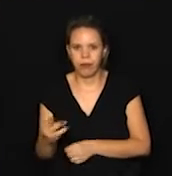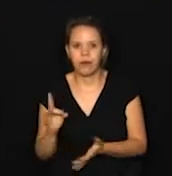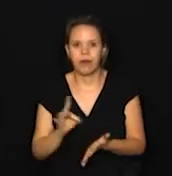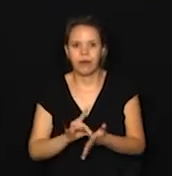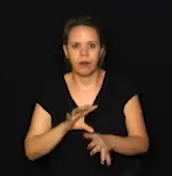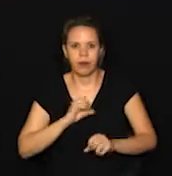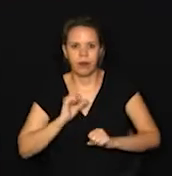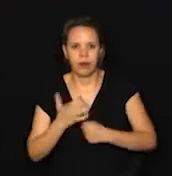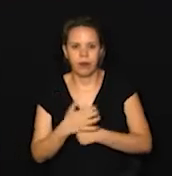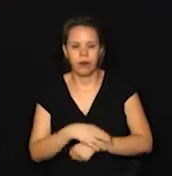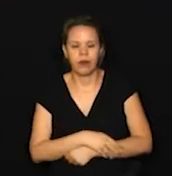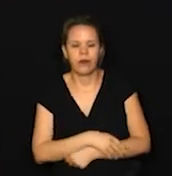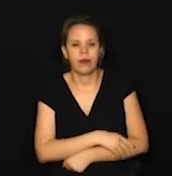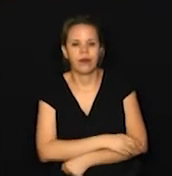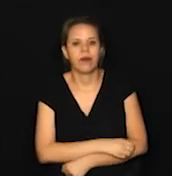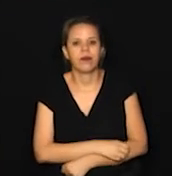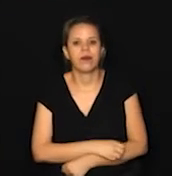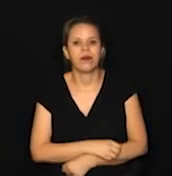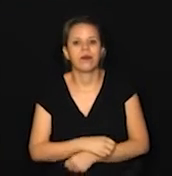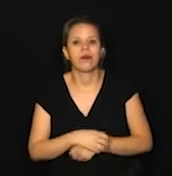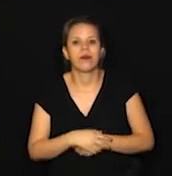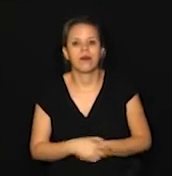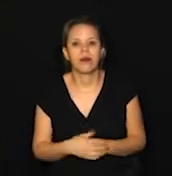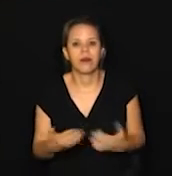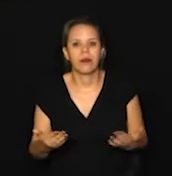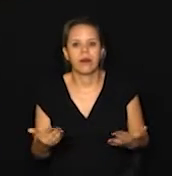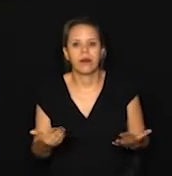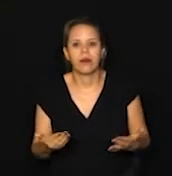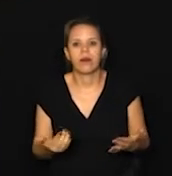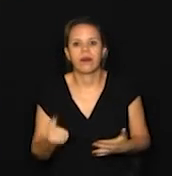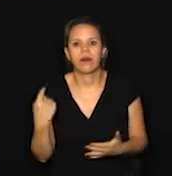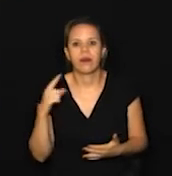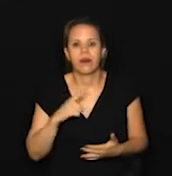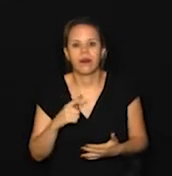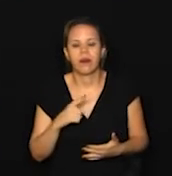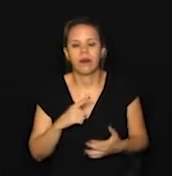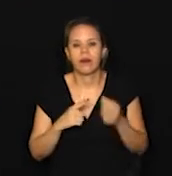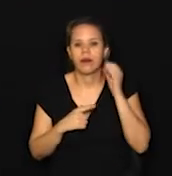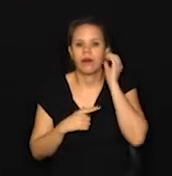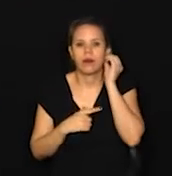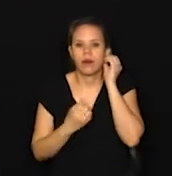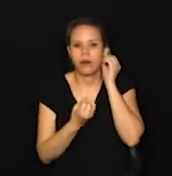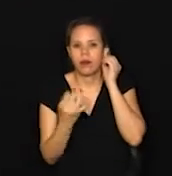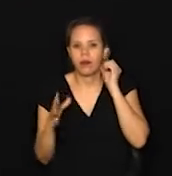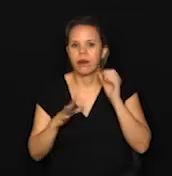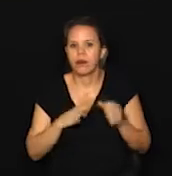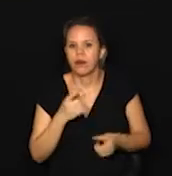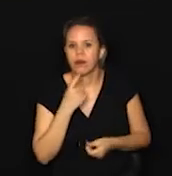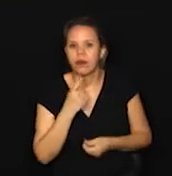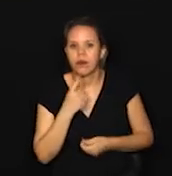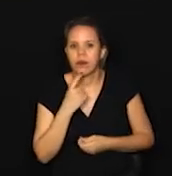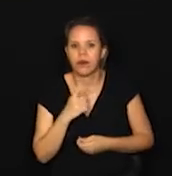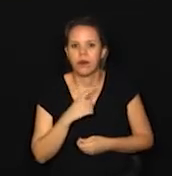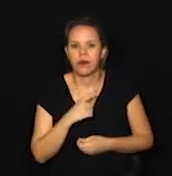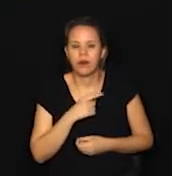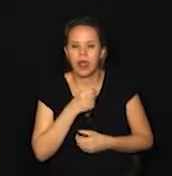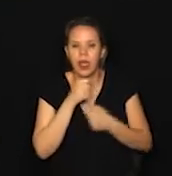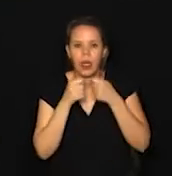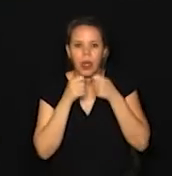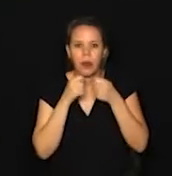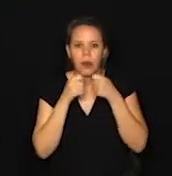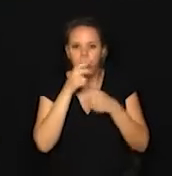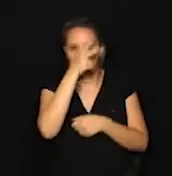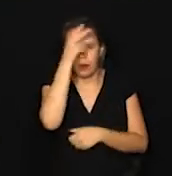78.193 casos confirmados e agora há pouco tivemos a atualização dos casos aqui da cidade de Campinas, na coletiva do prefeito